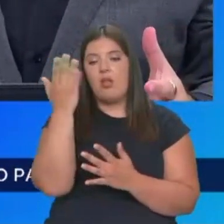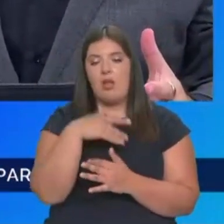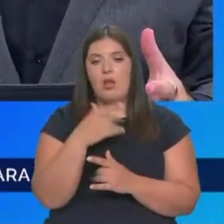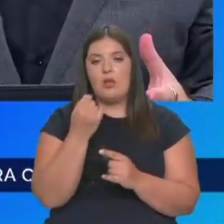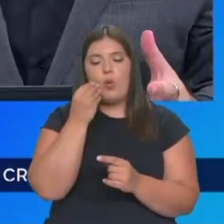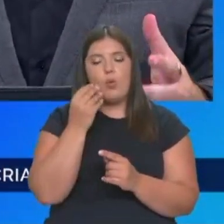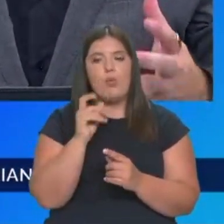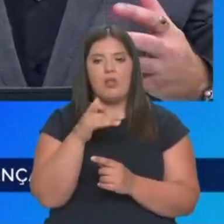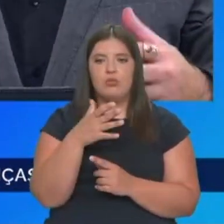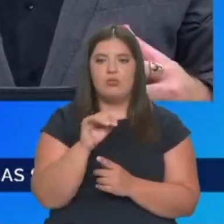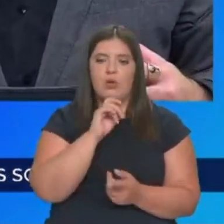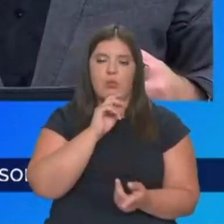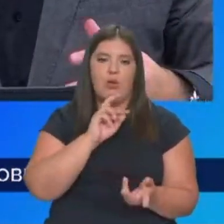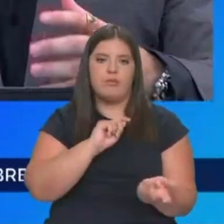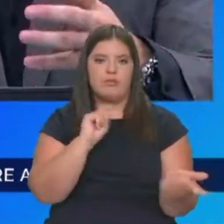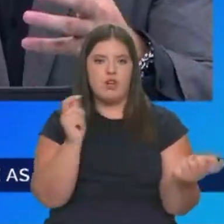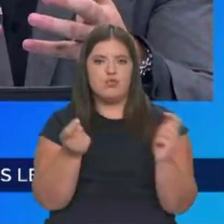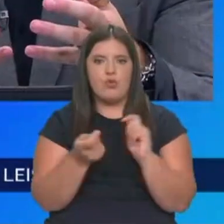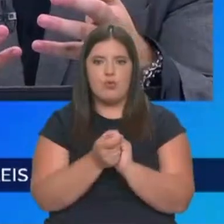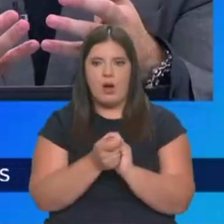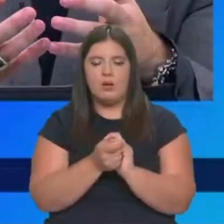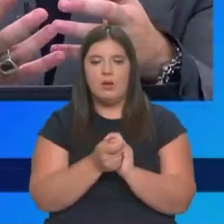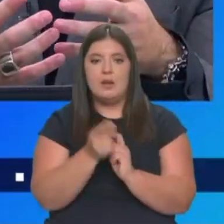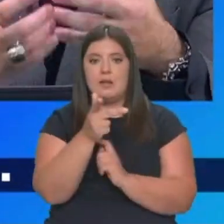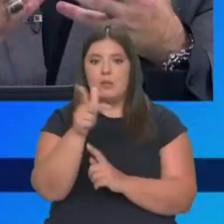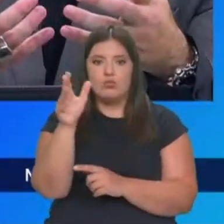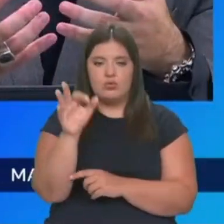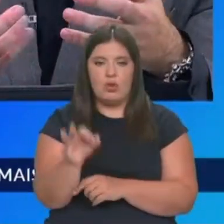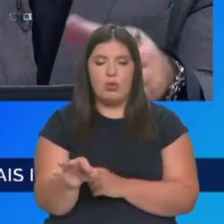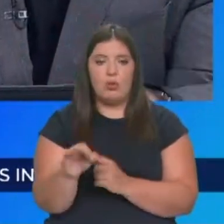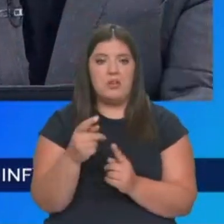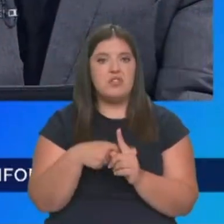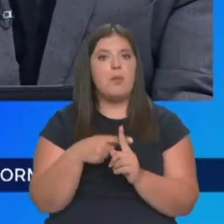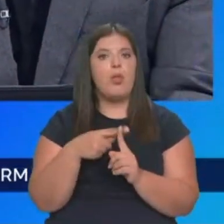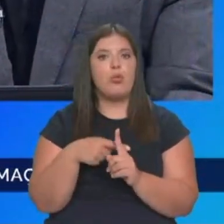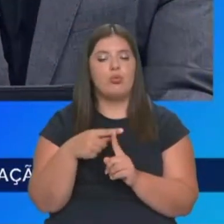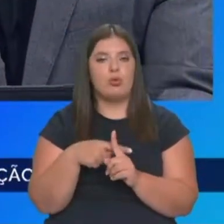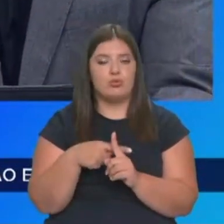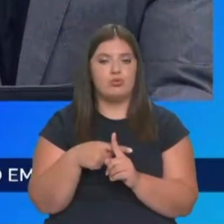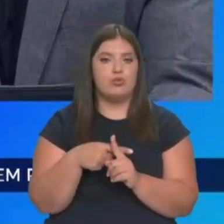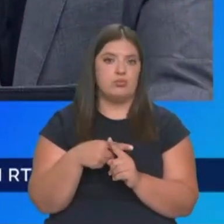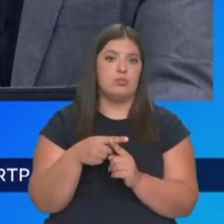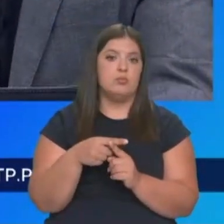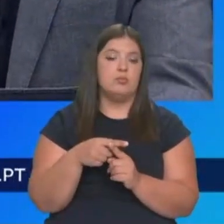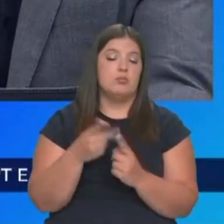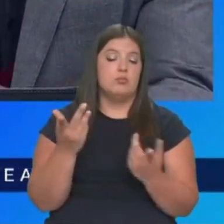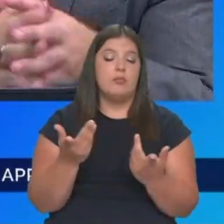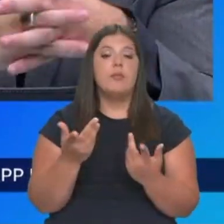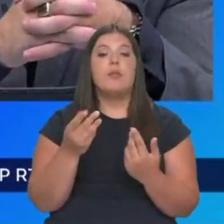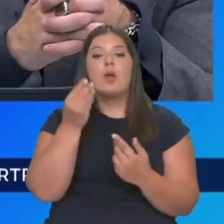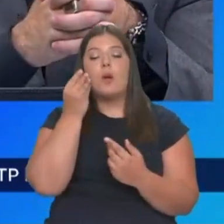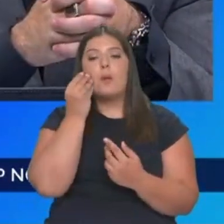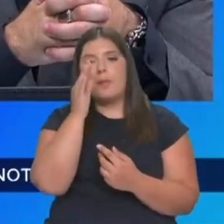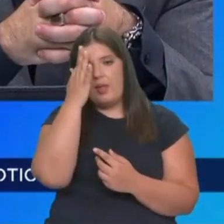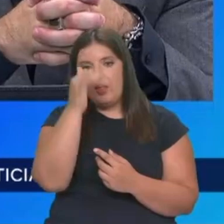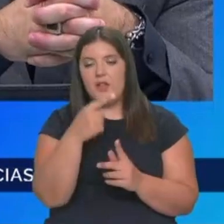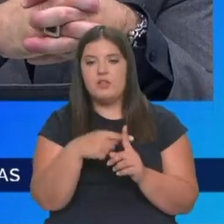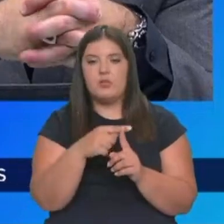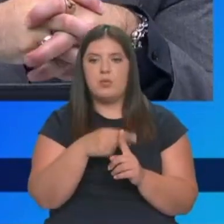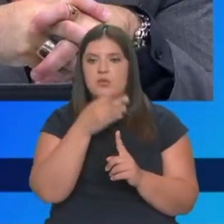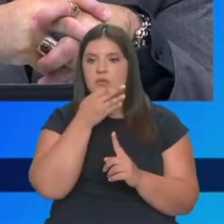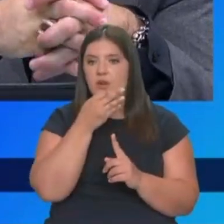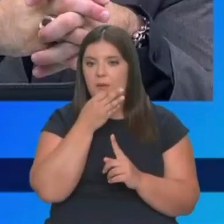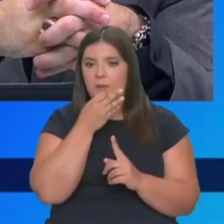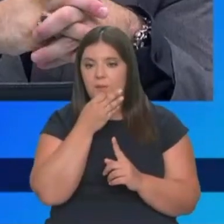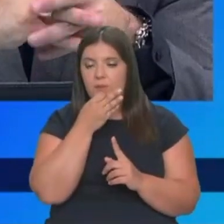uma atmosfera pode transformar por inteiro as temperaturas nestes polos. Para teres uma pequena ideia das temperaturas, nós estamos a falar